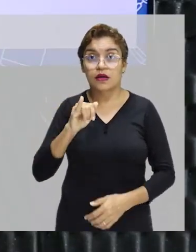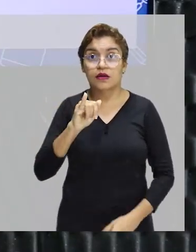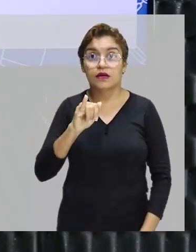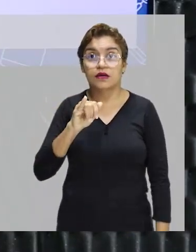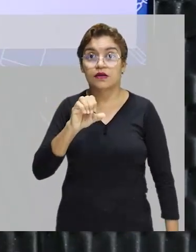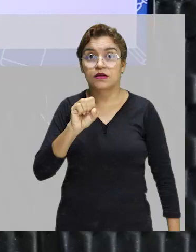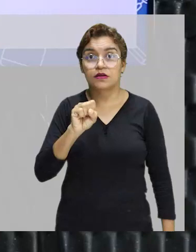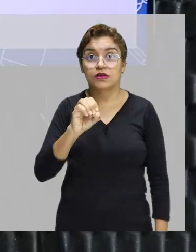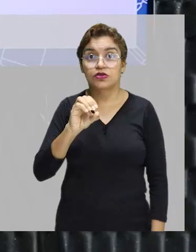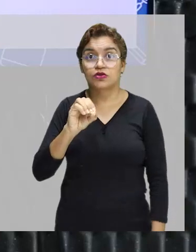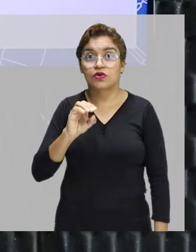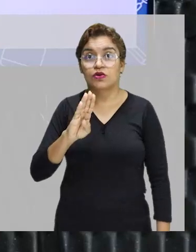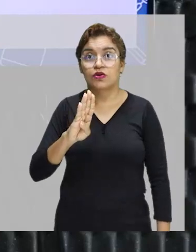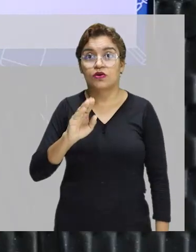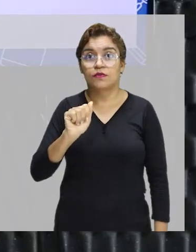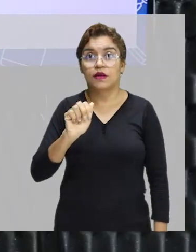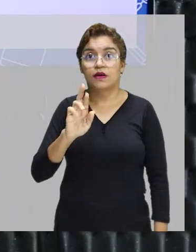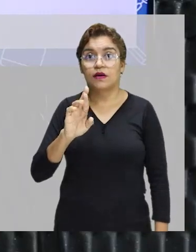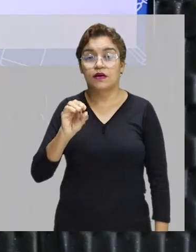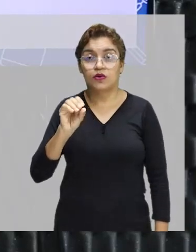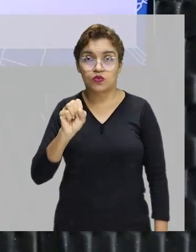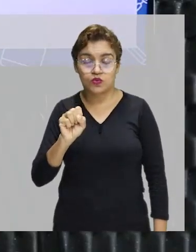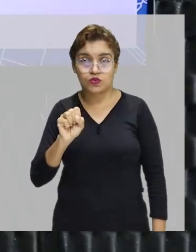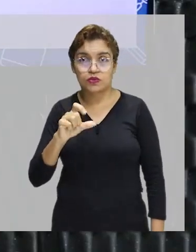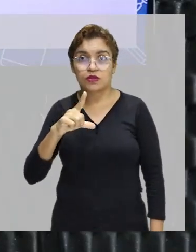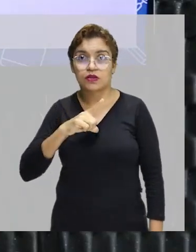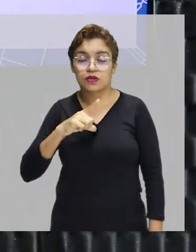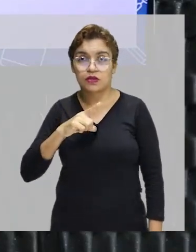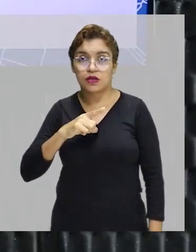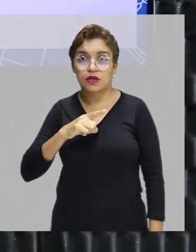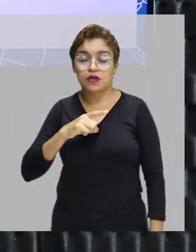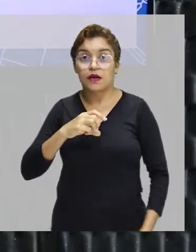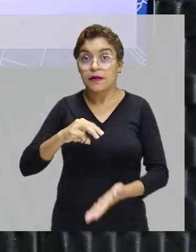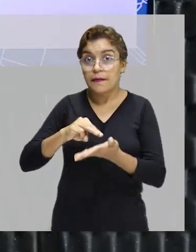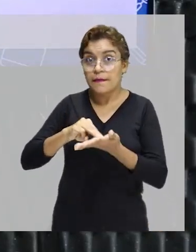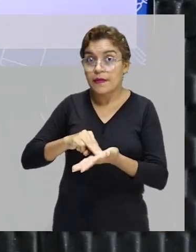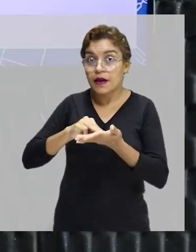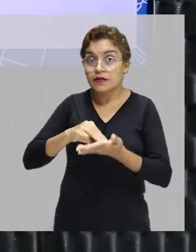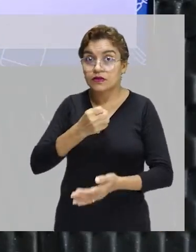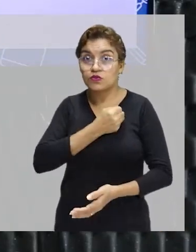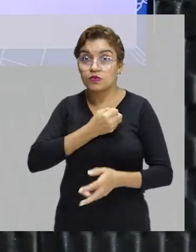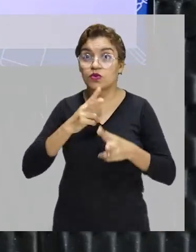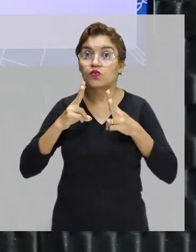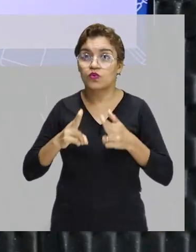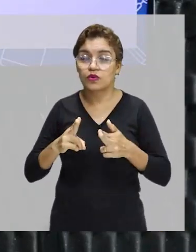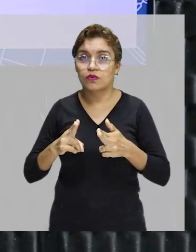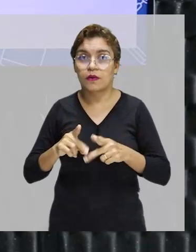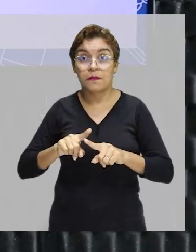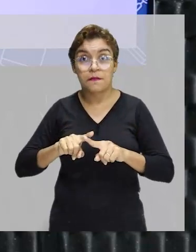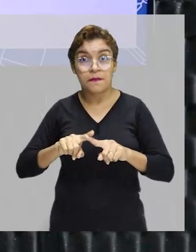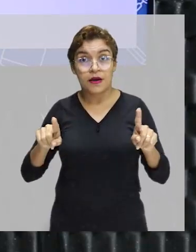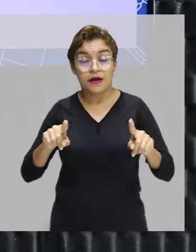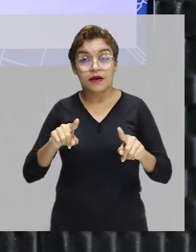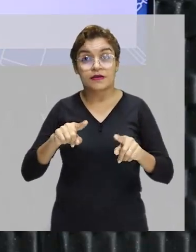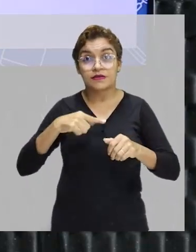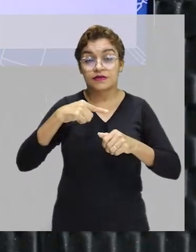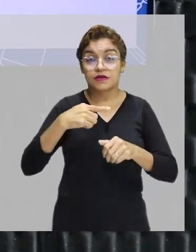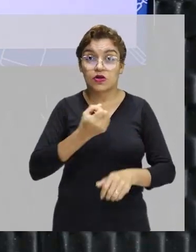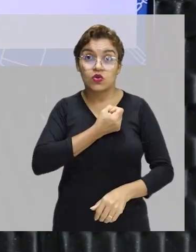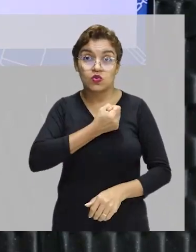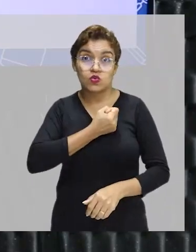isóbaros, ou seja, eles apresentam o mesmo número de massa, mas números